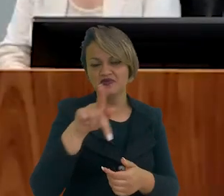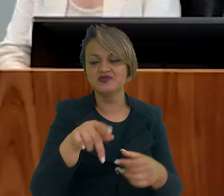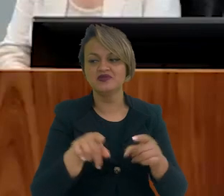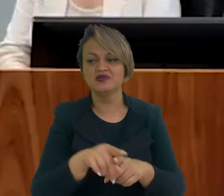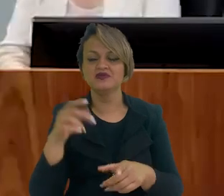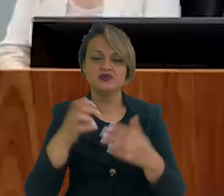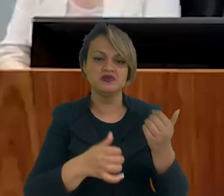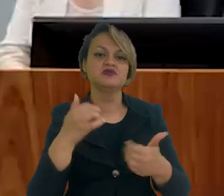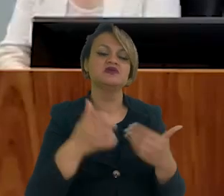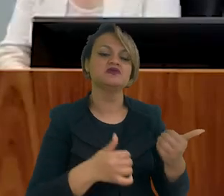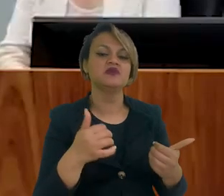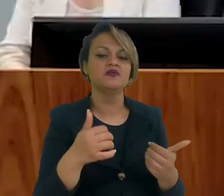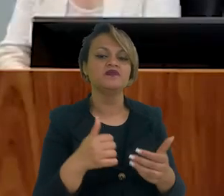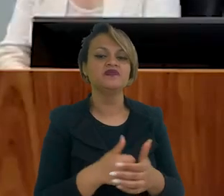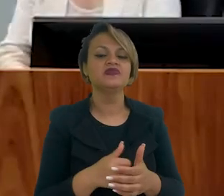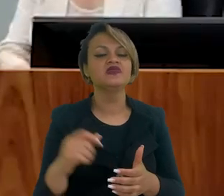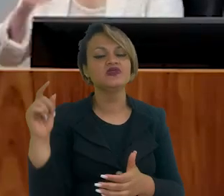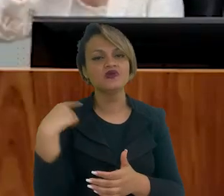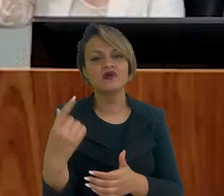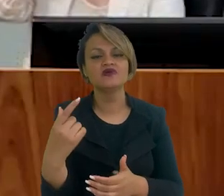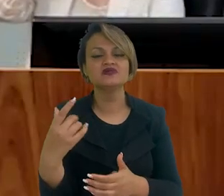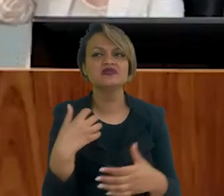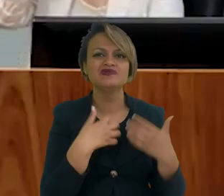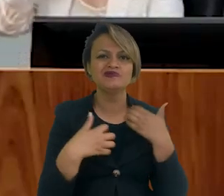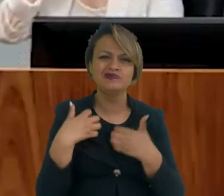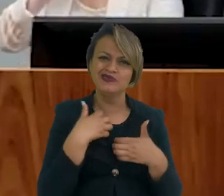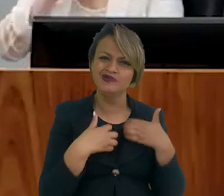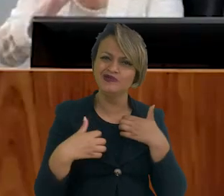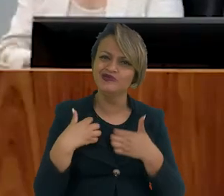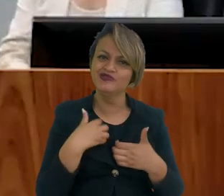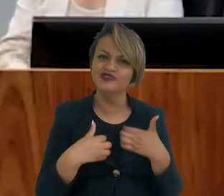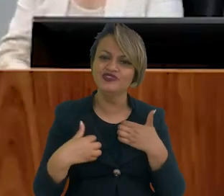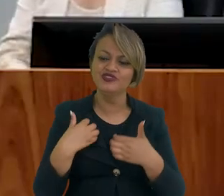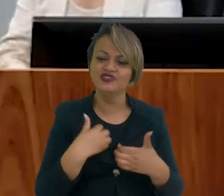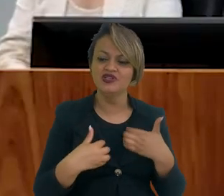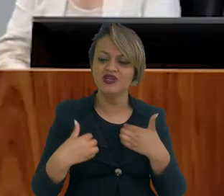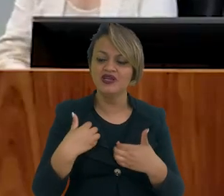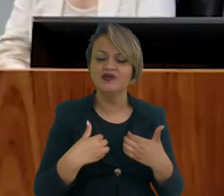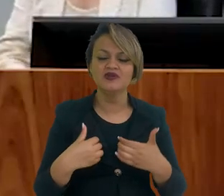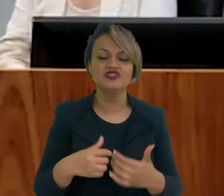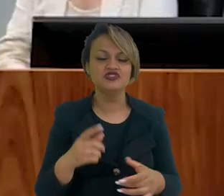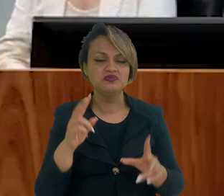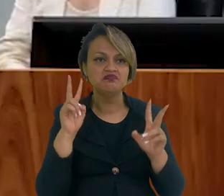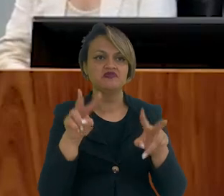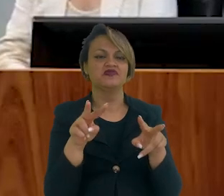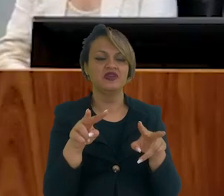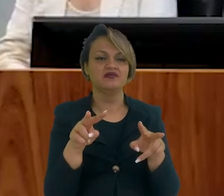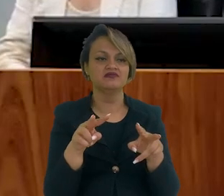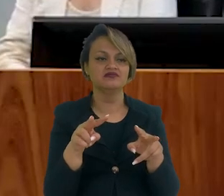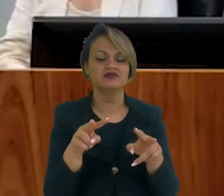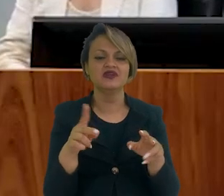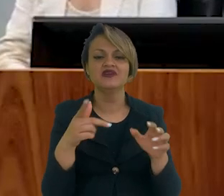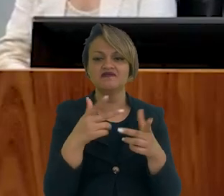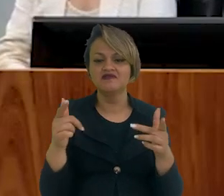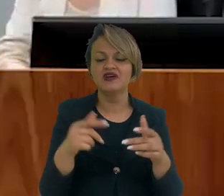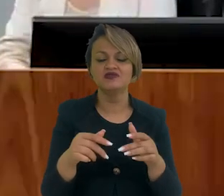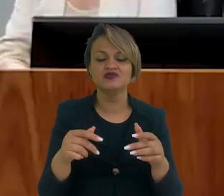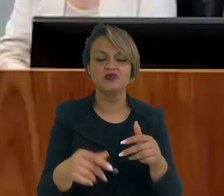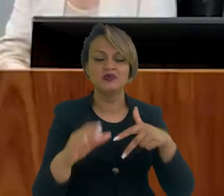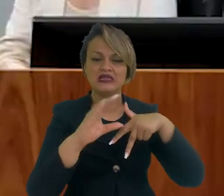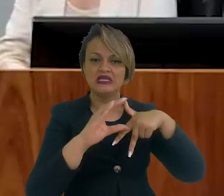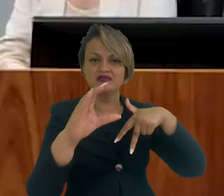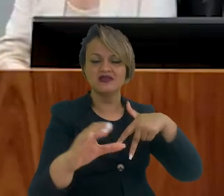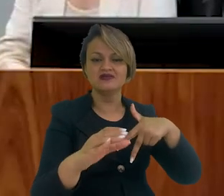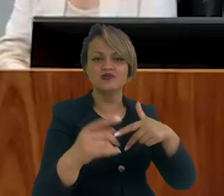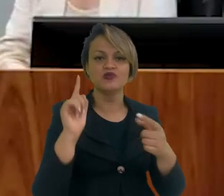a Doutora Leila já colocou né falta ler o doutor também professor professor mairam e nós temos uma angústia profunda